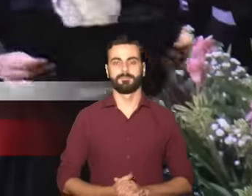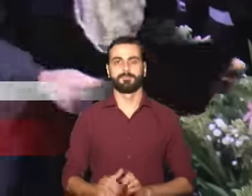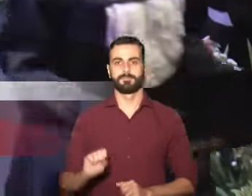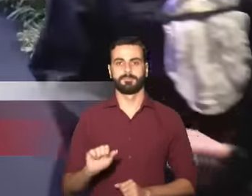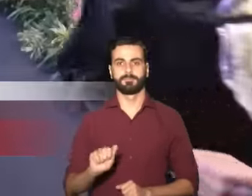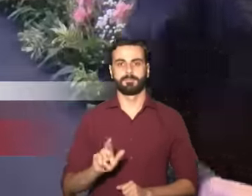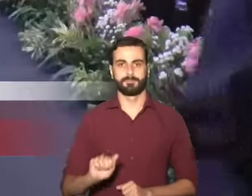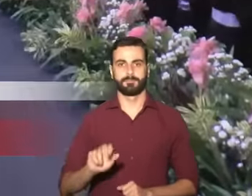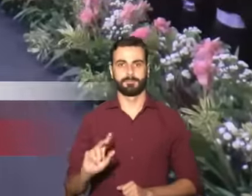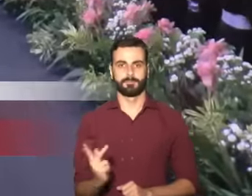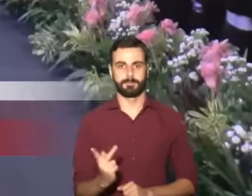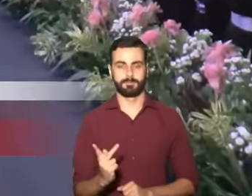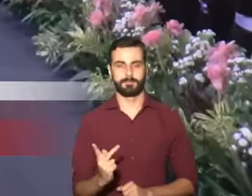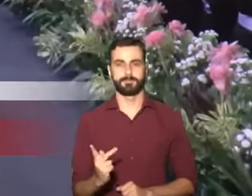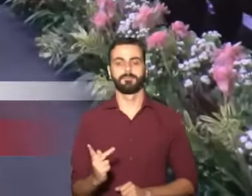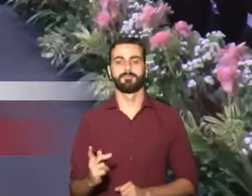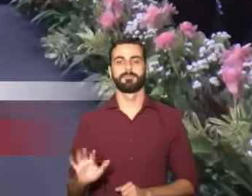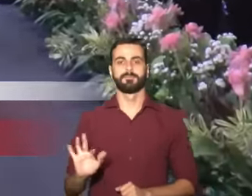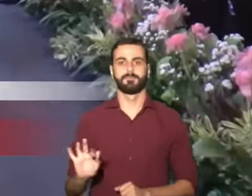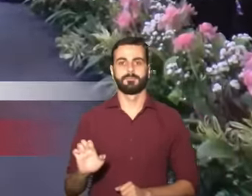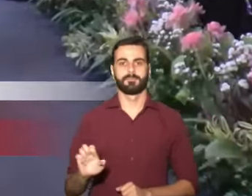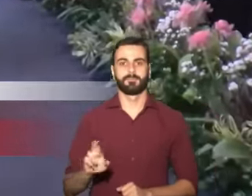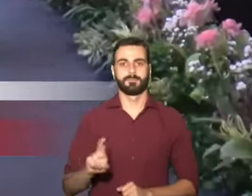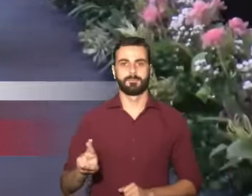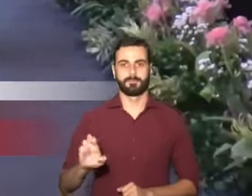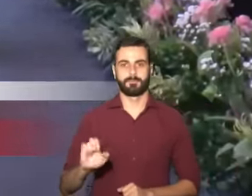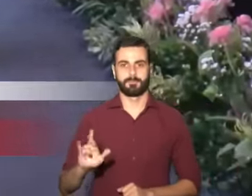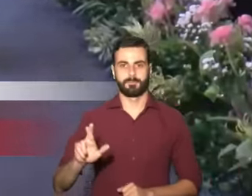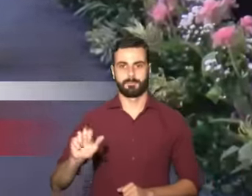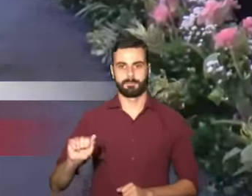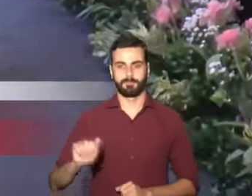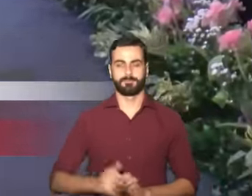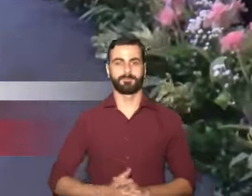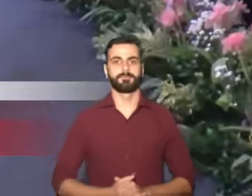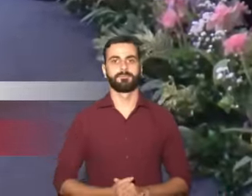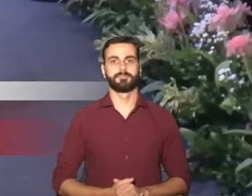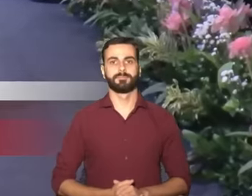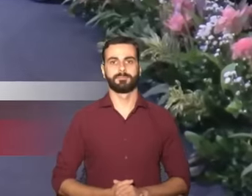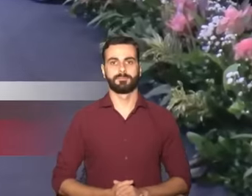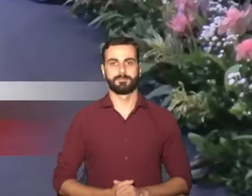Sara Maria Ferreira Barbosa.